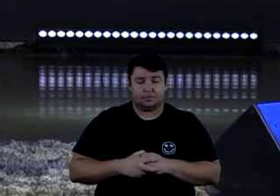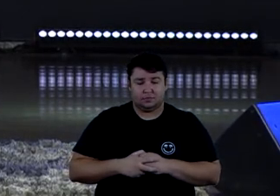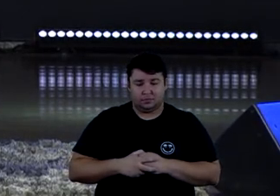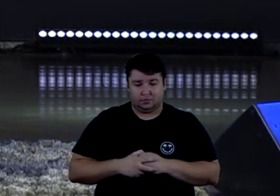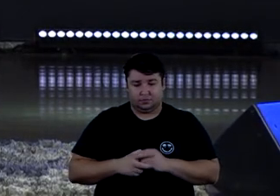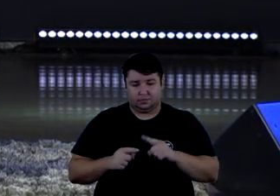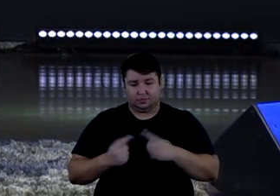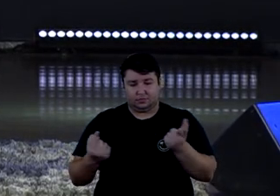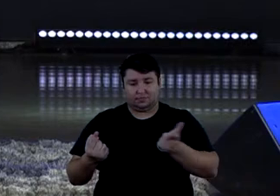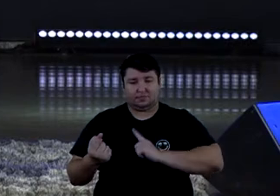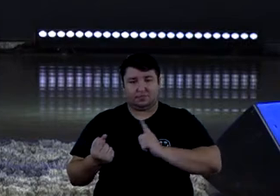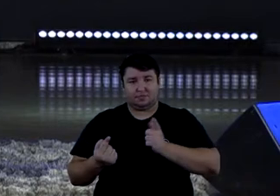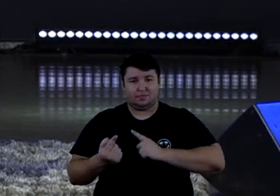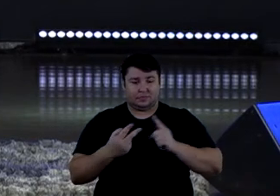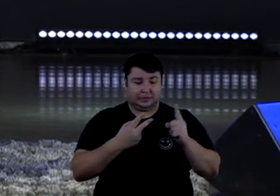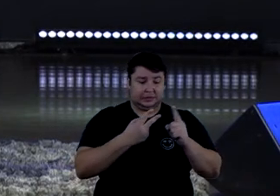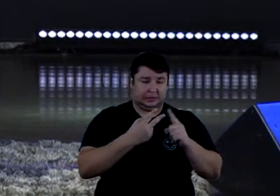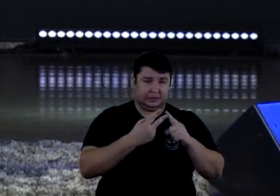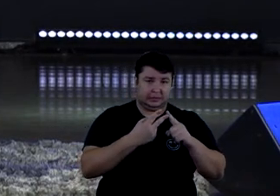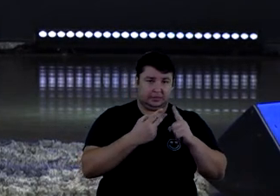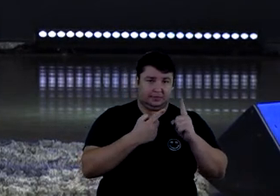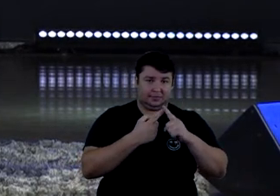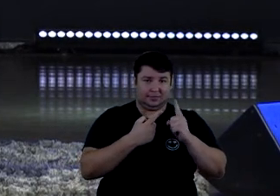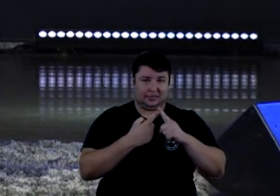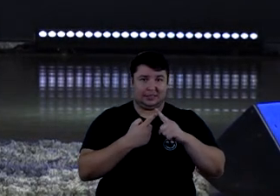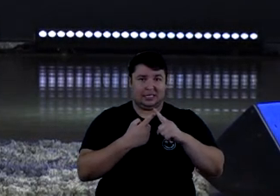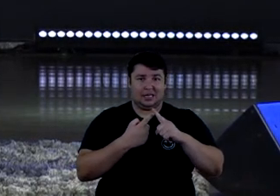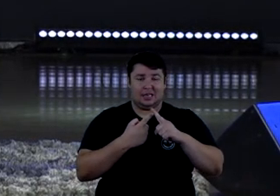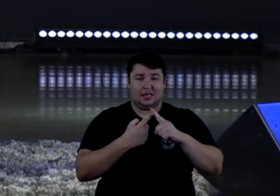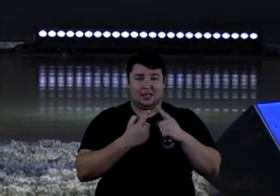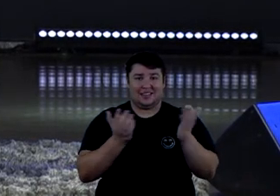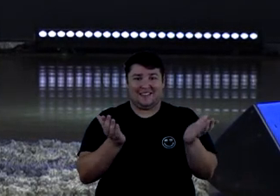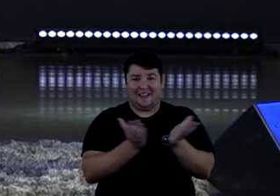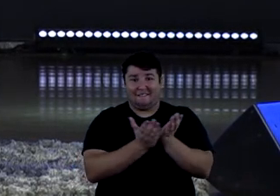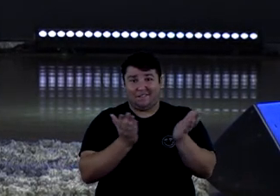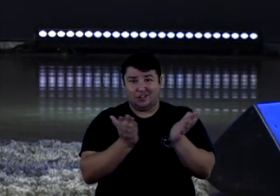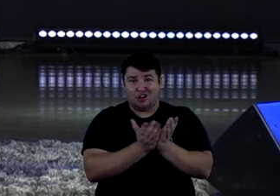Mas tem evangélico selvagem.